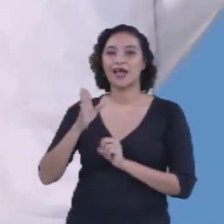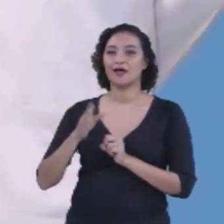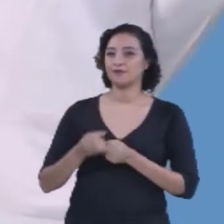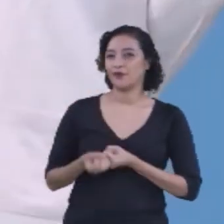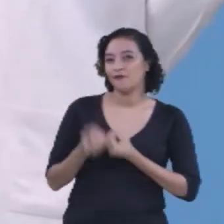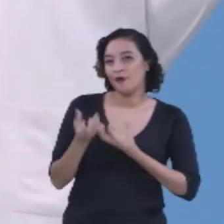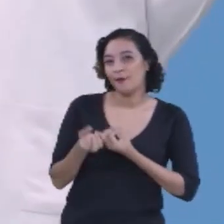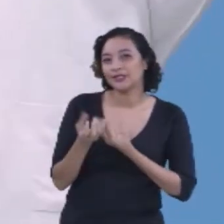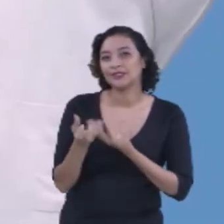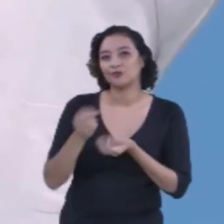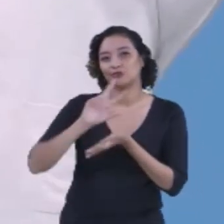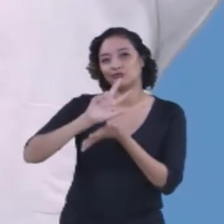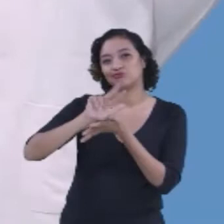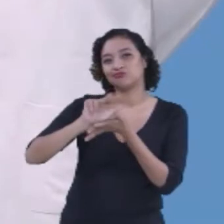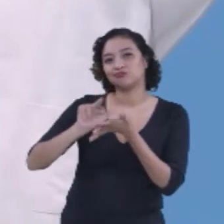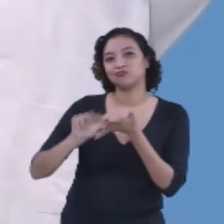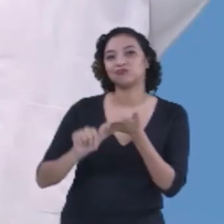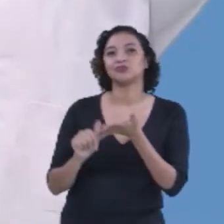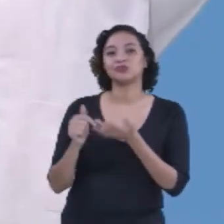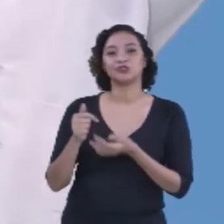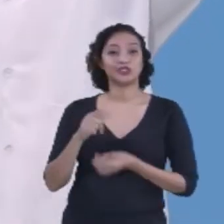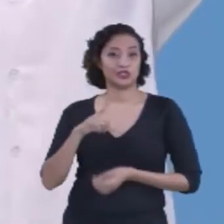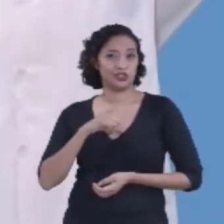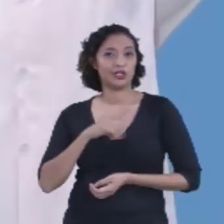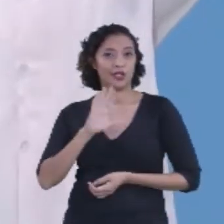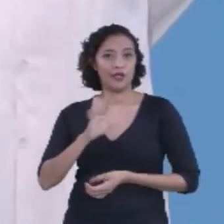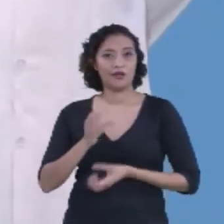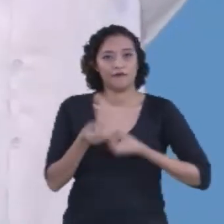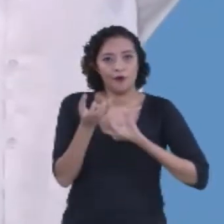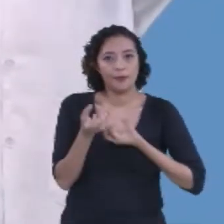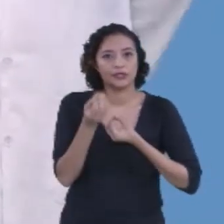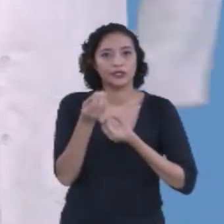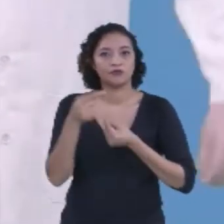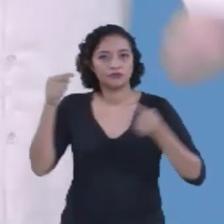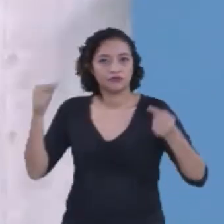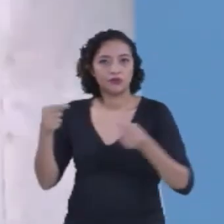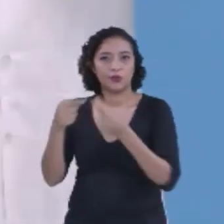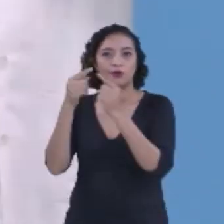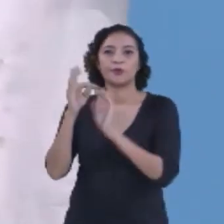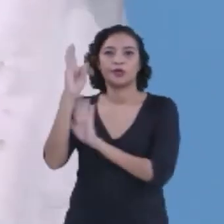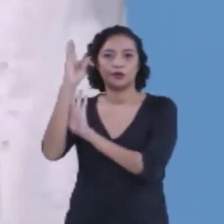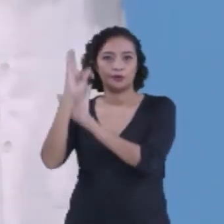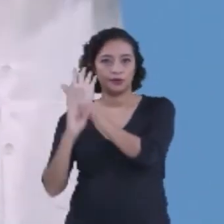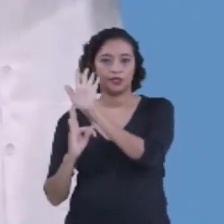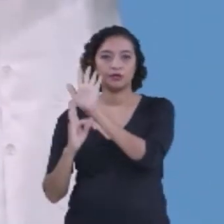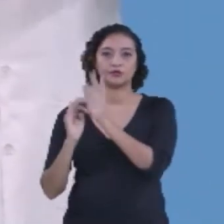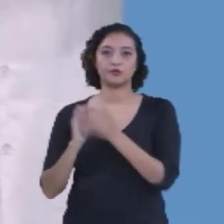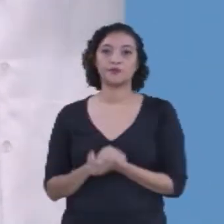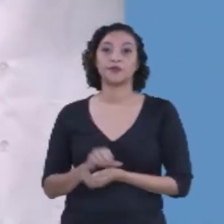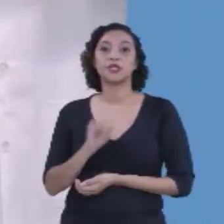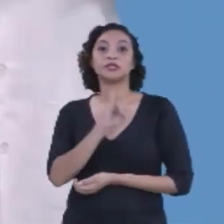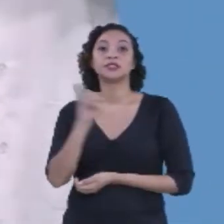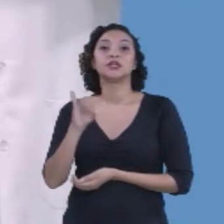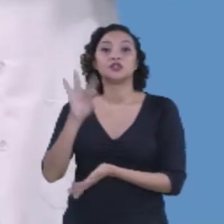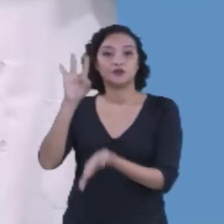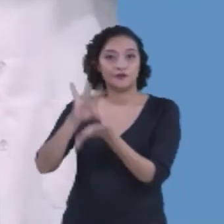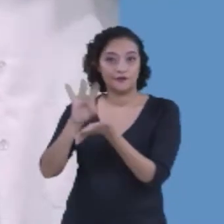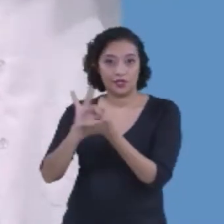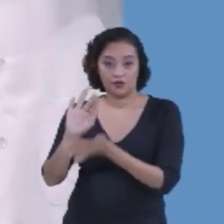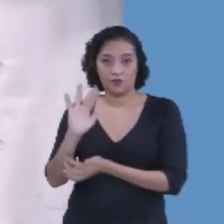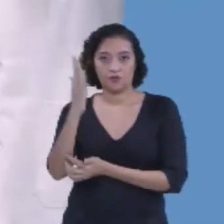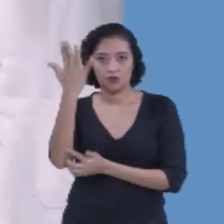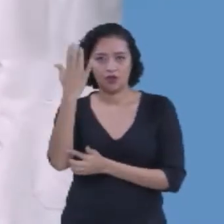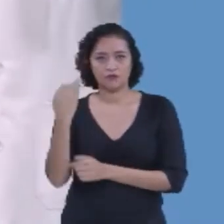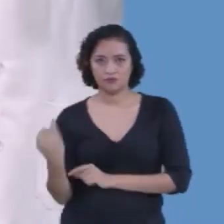aqui. Todas elas correspondem a um texto. Olha só, quando um fato importante